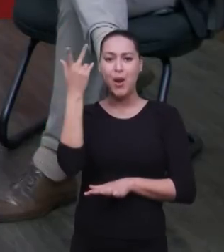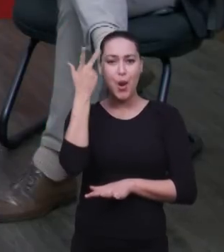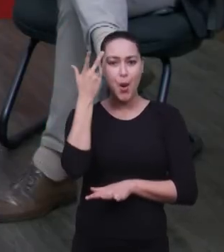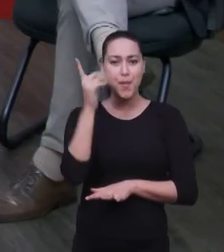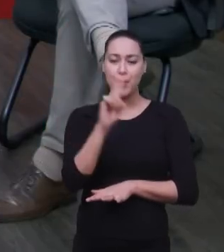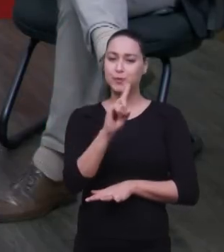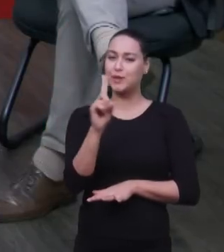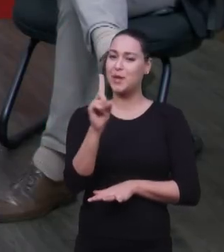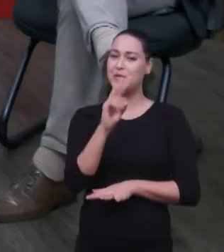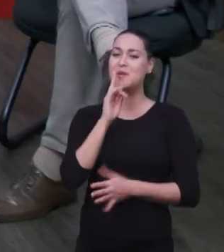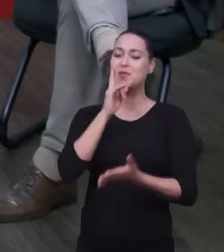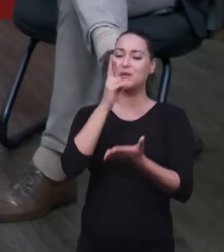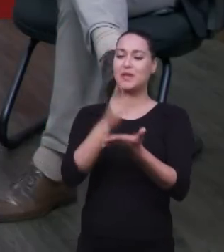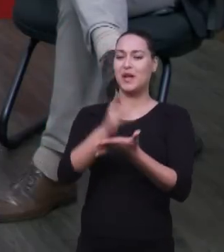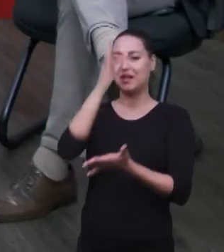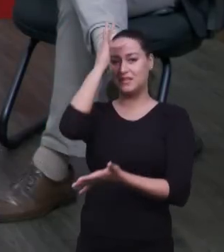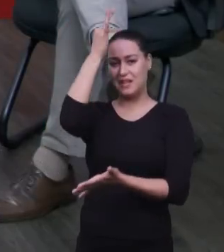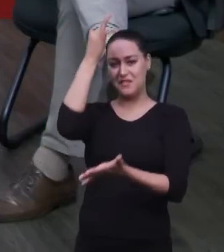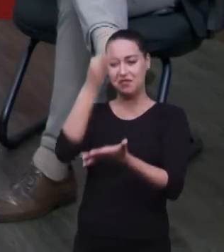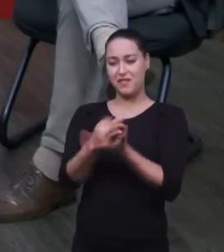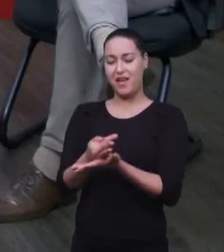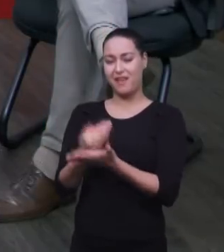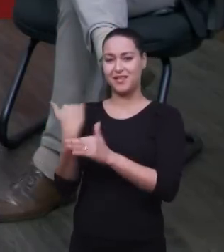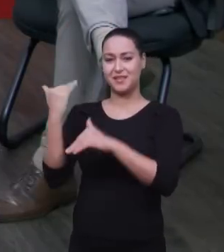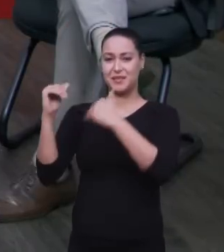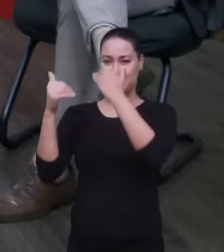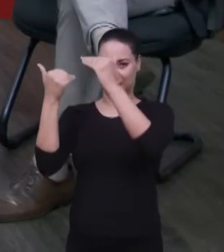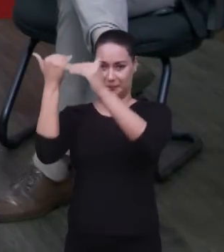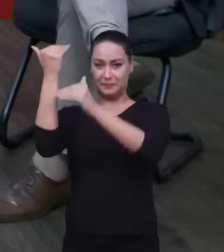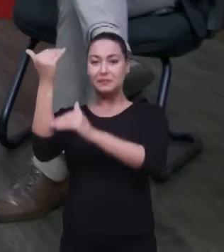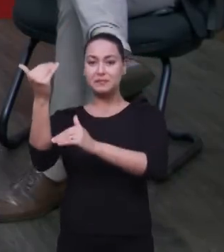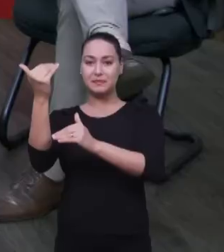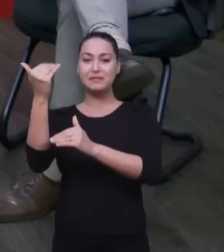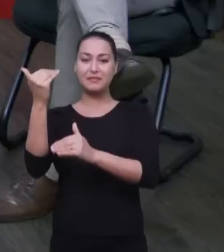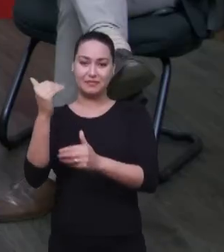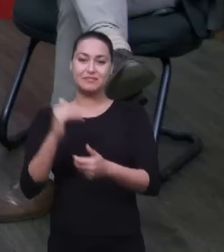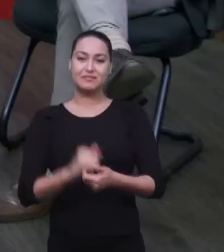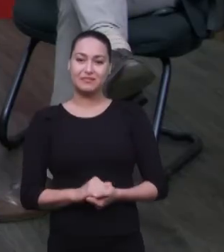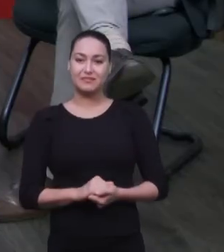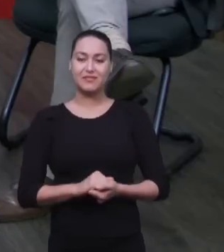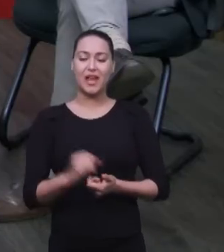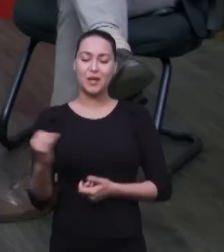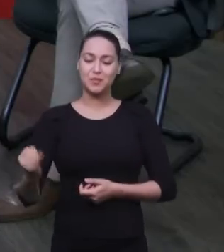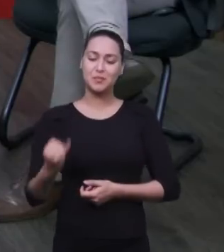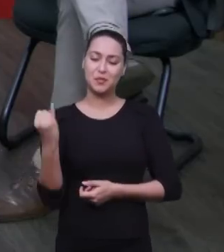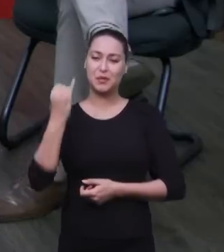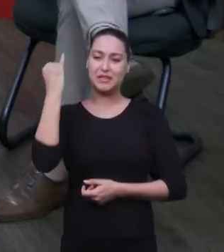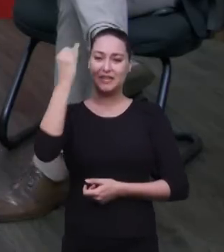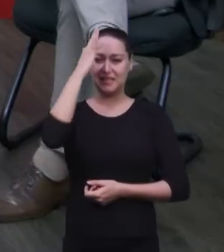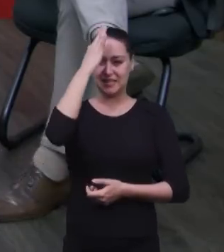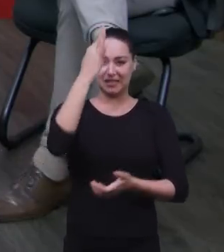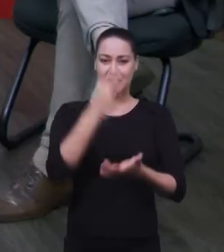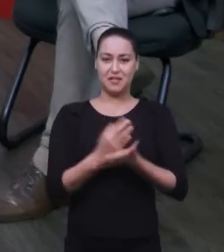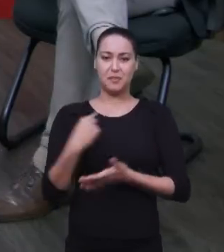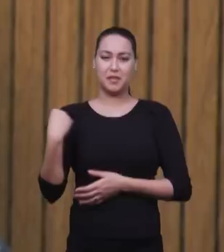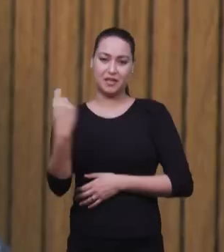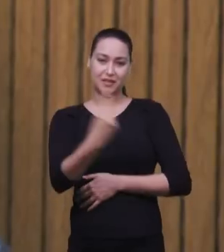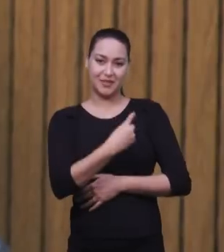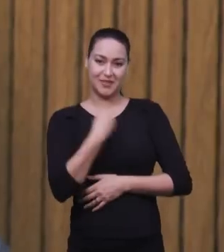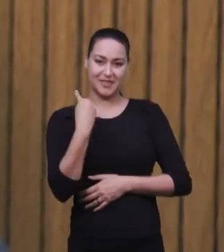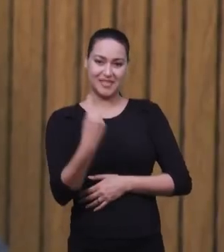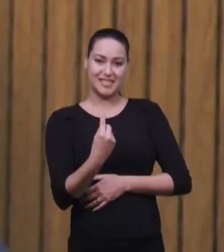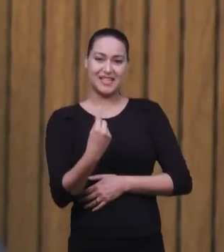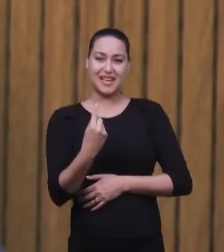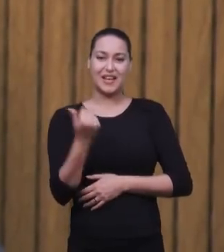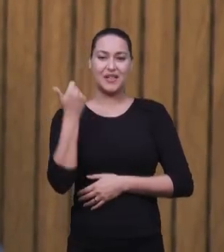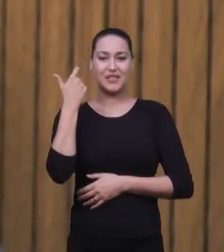que está acontecendo comigo é produto da fé que eu estou recebendo. Então, esse é, vamos dizer assim, a grande importância da fé para